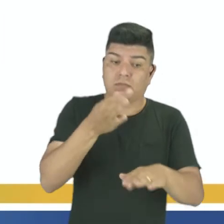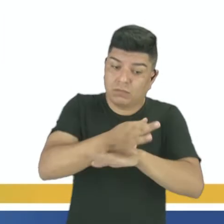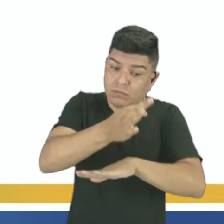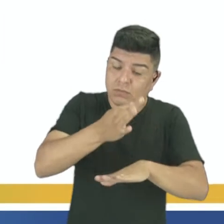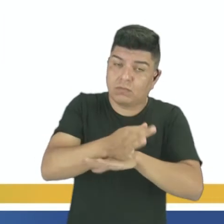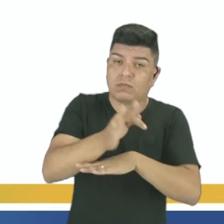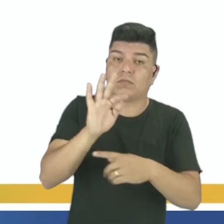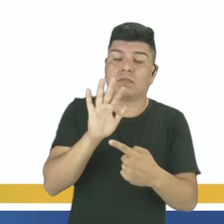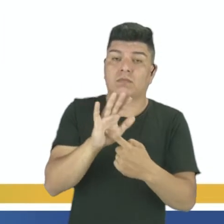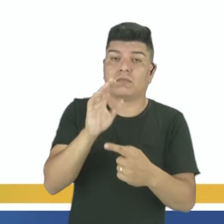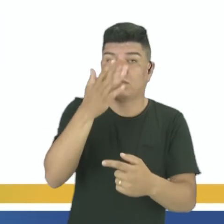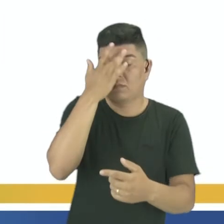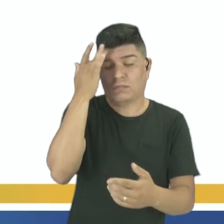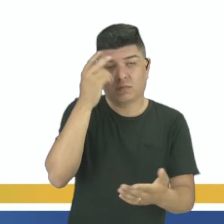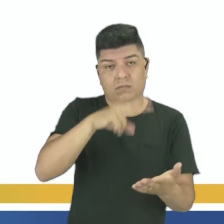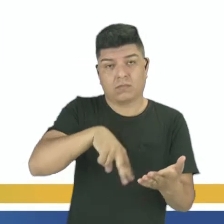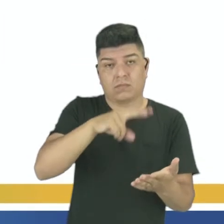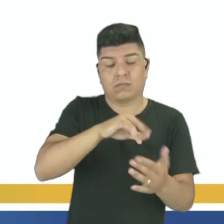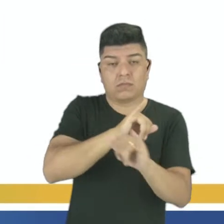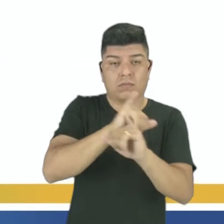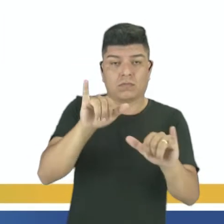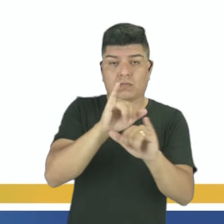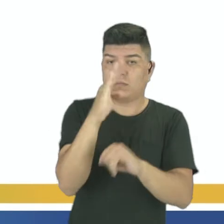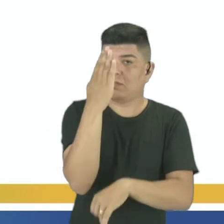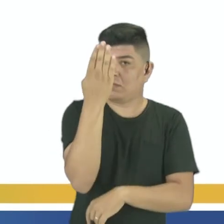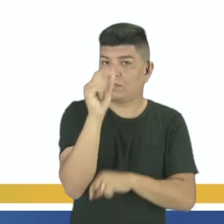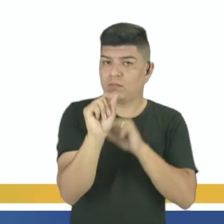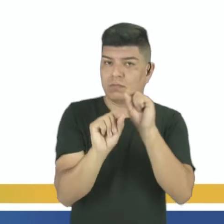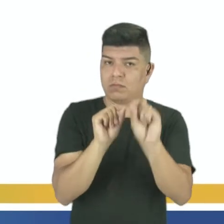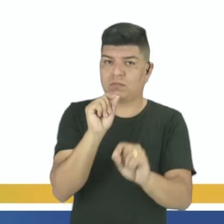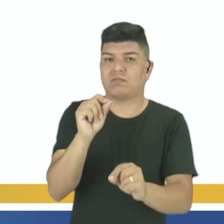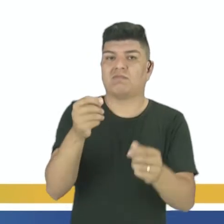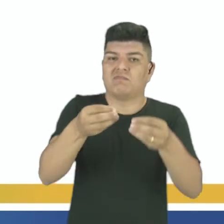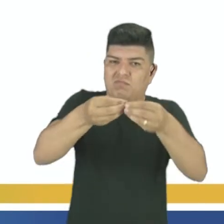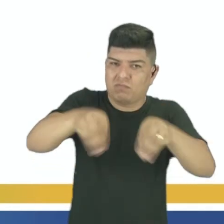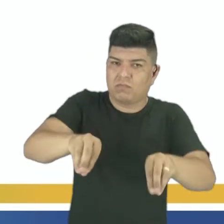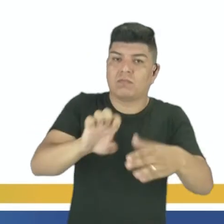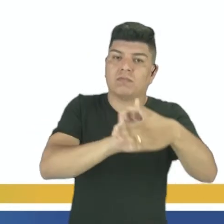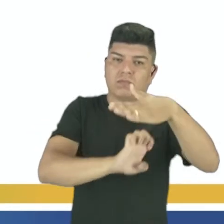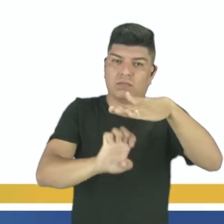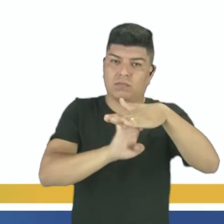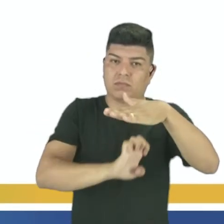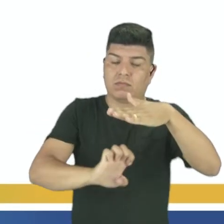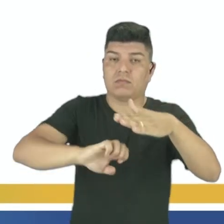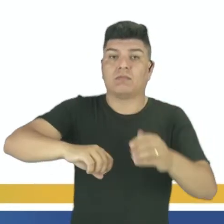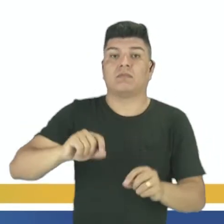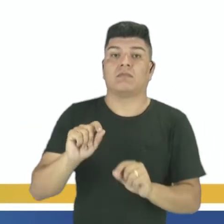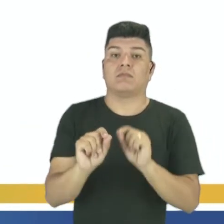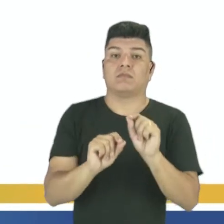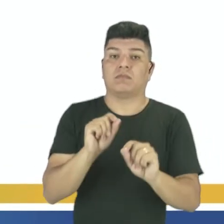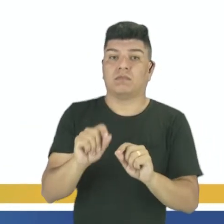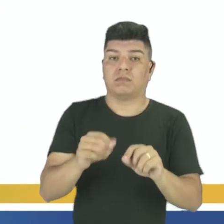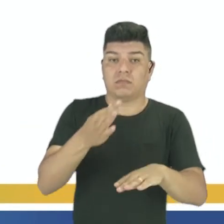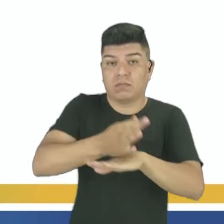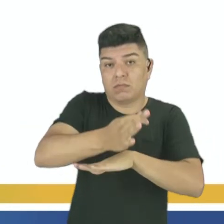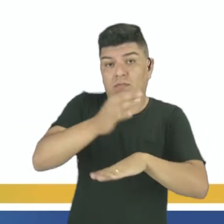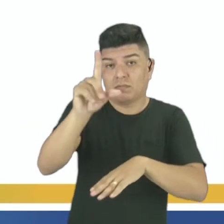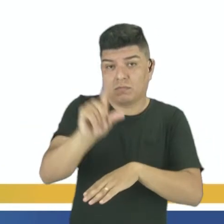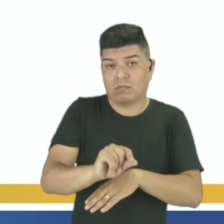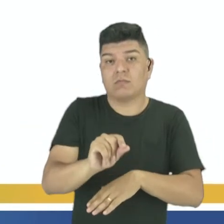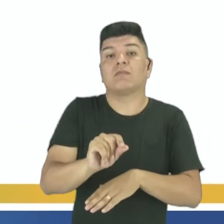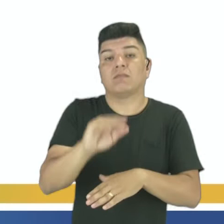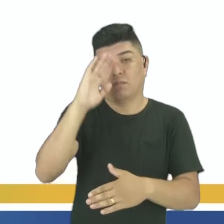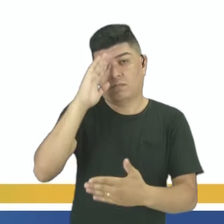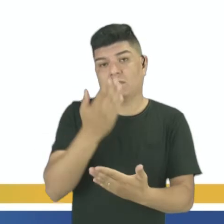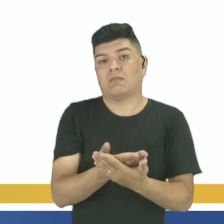Isso mostra ao leitor que as notícias falsas acarretam prejuízos à imprensa, tendo em vista que os fake news diminuem